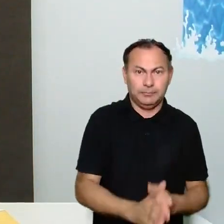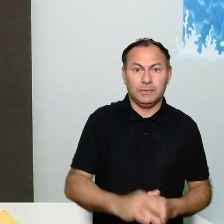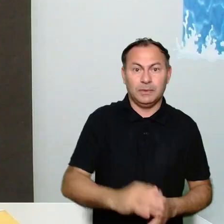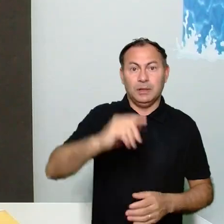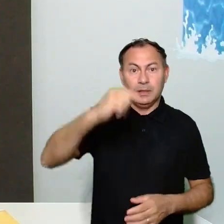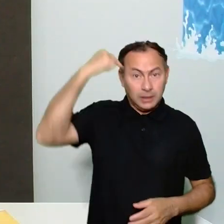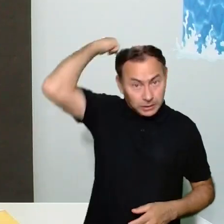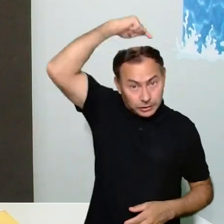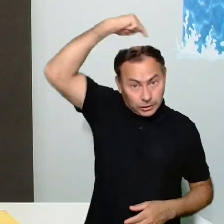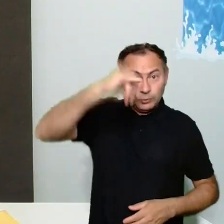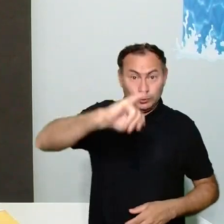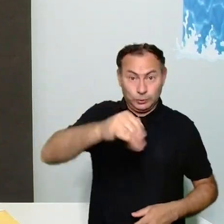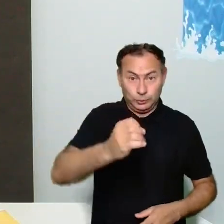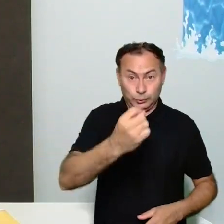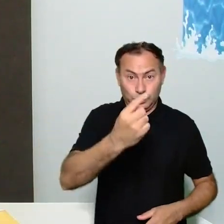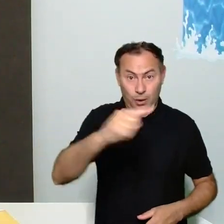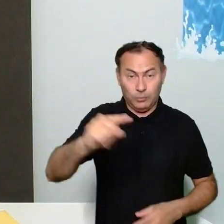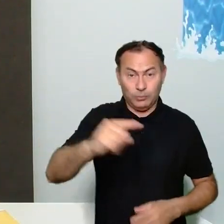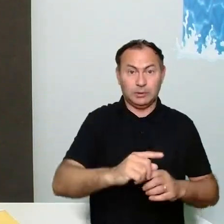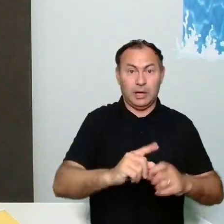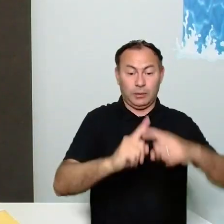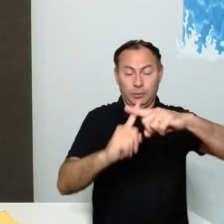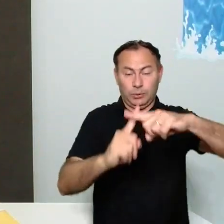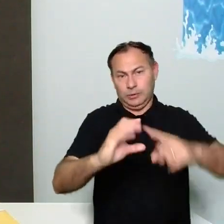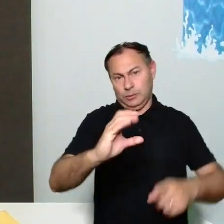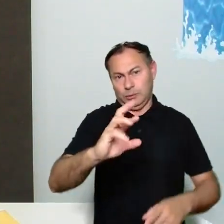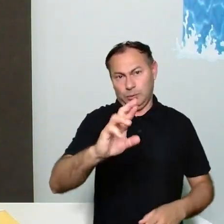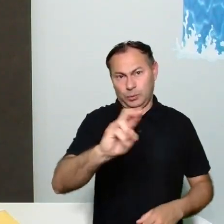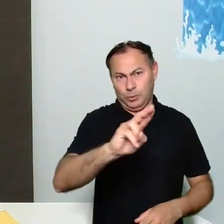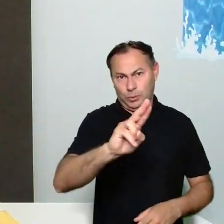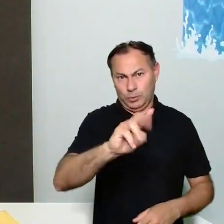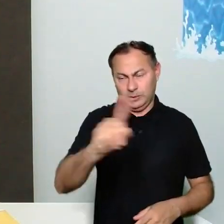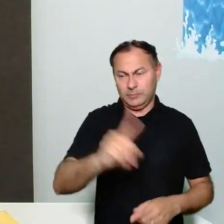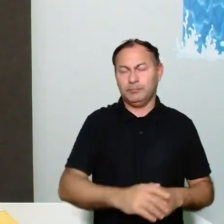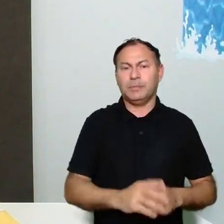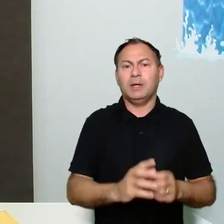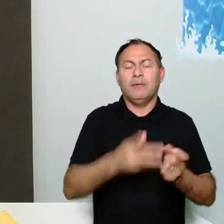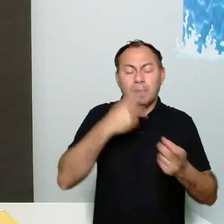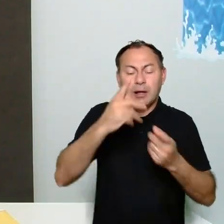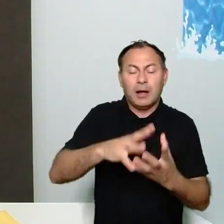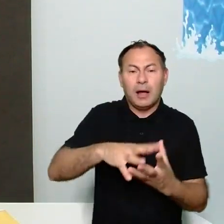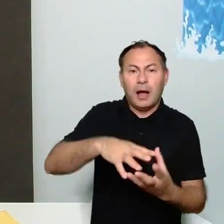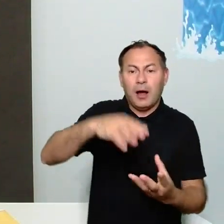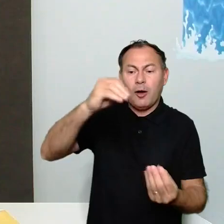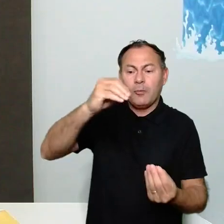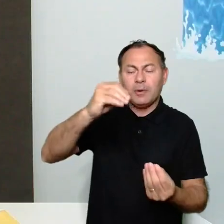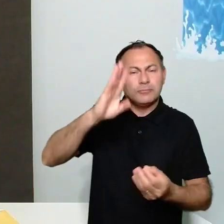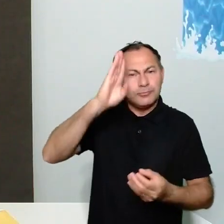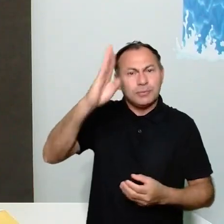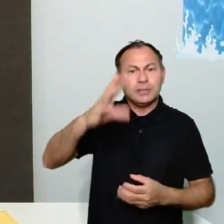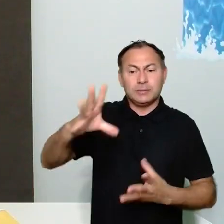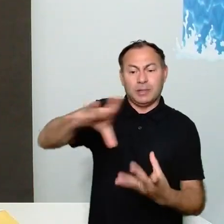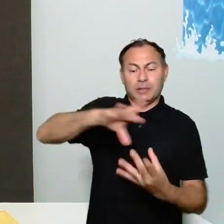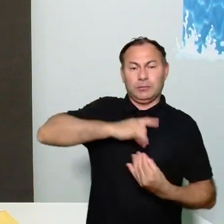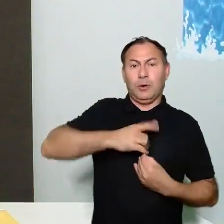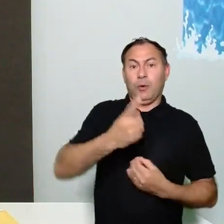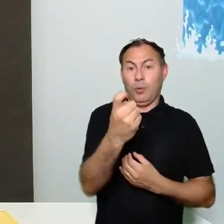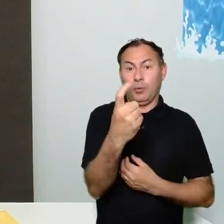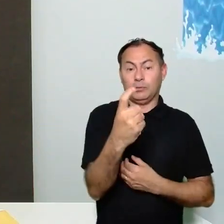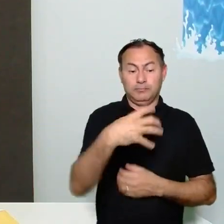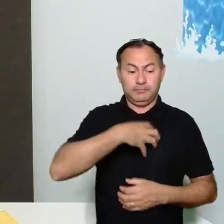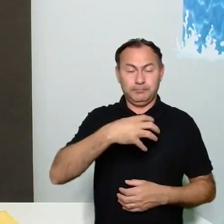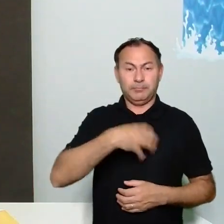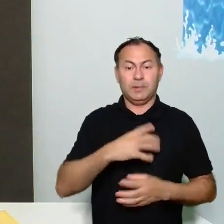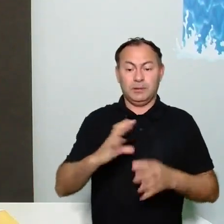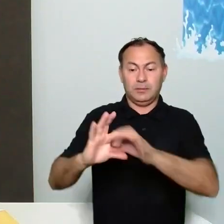São João da Cruz, as virtudes são a alma da autêntica vida espiritual, os